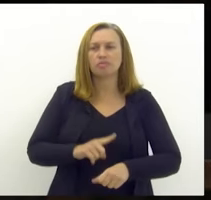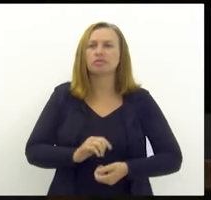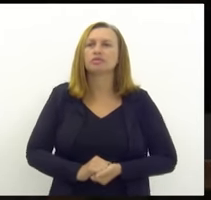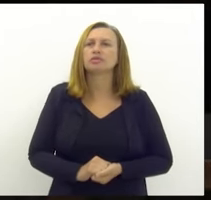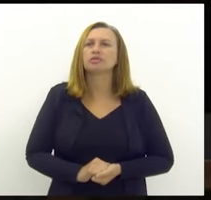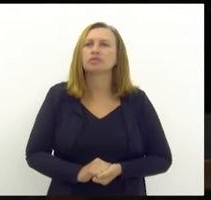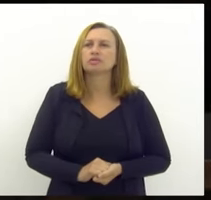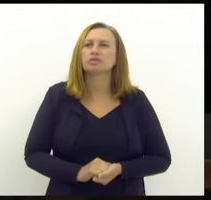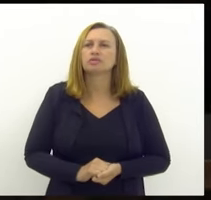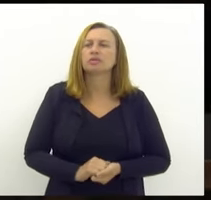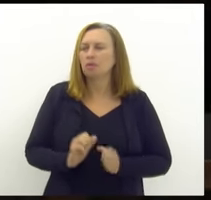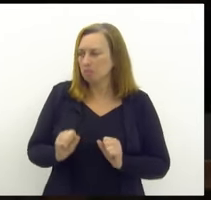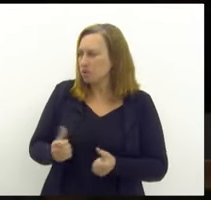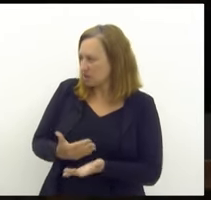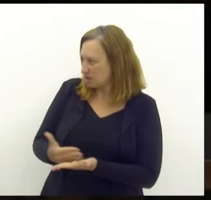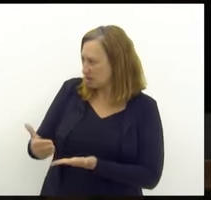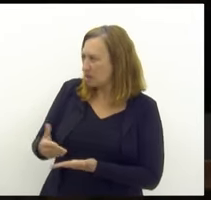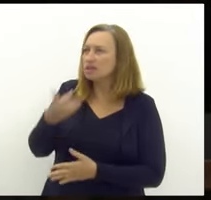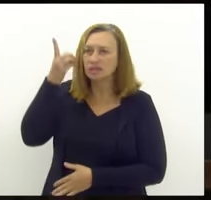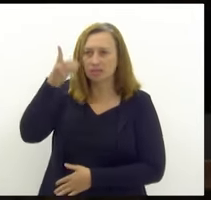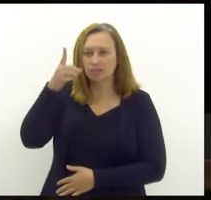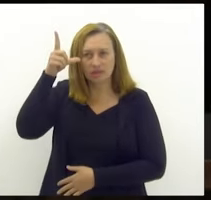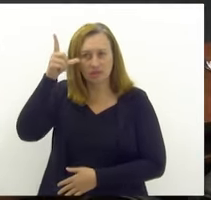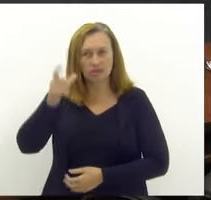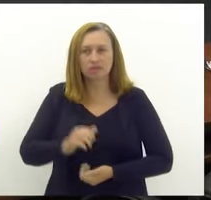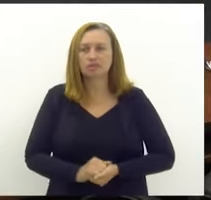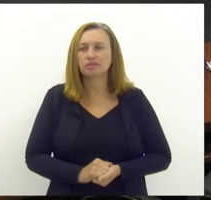e pode começar deputada